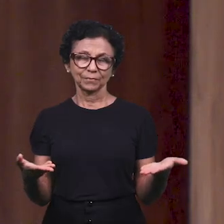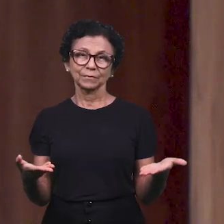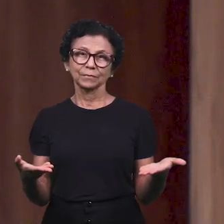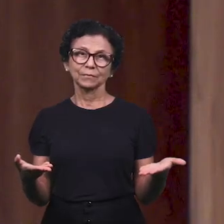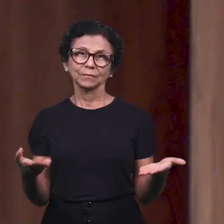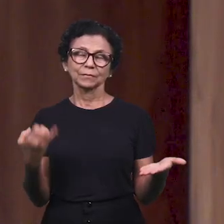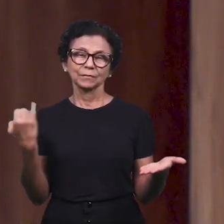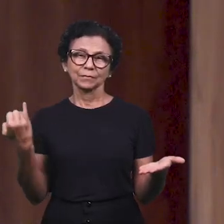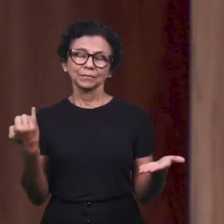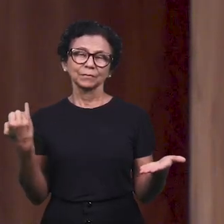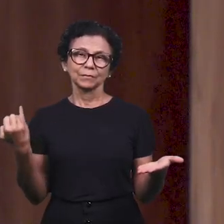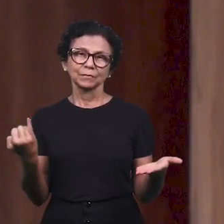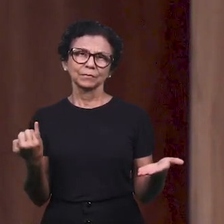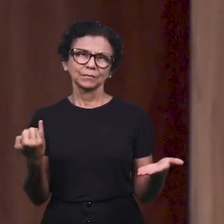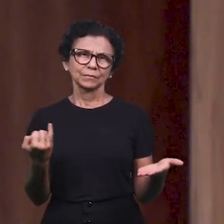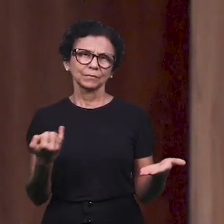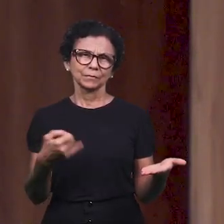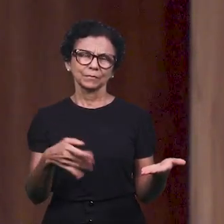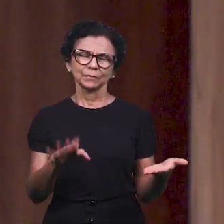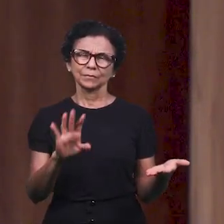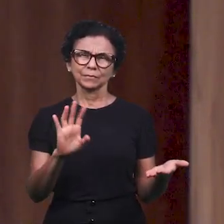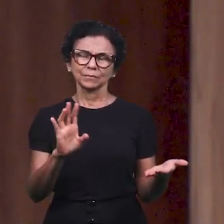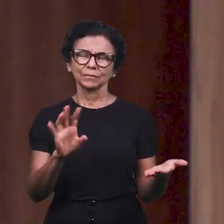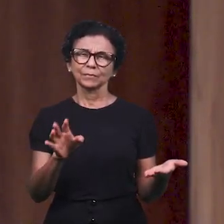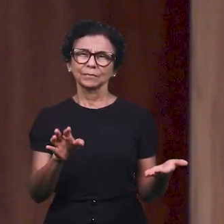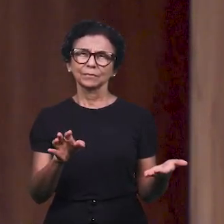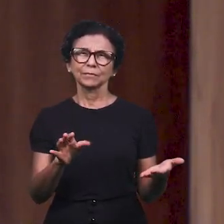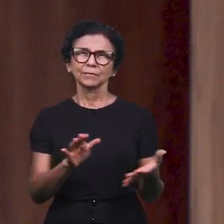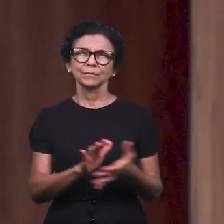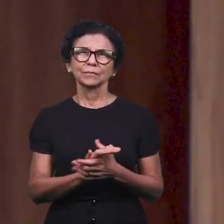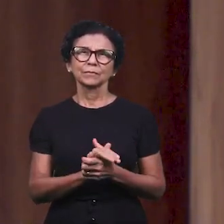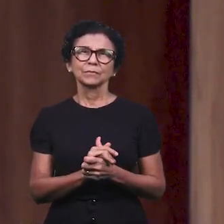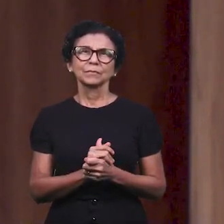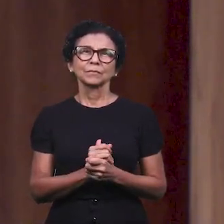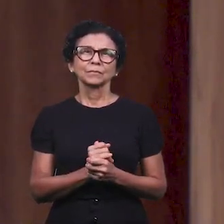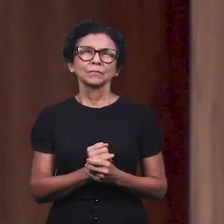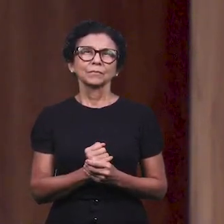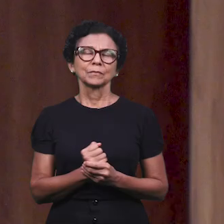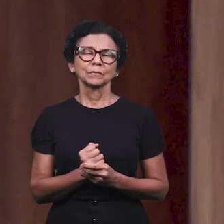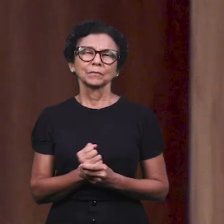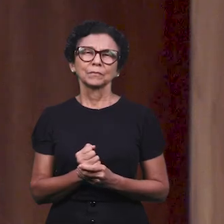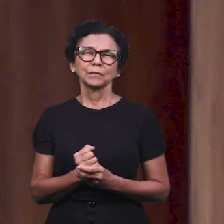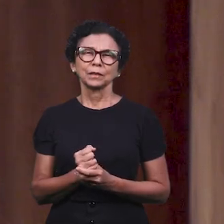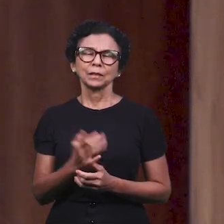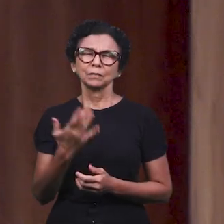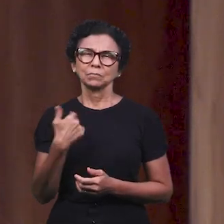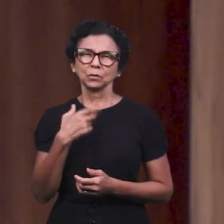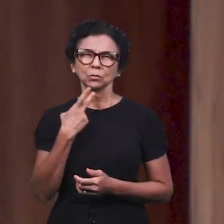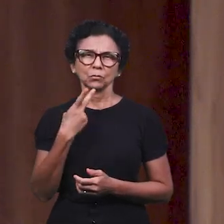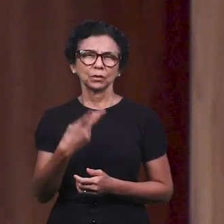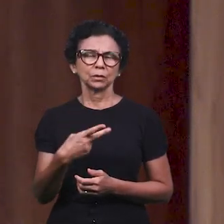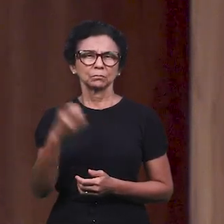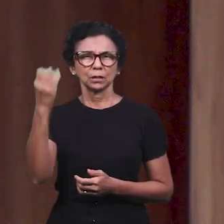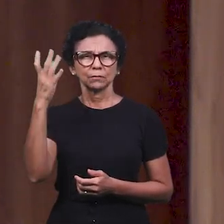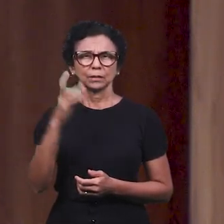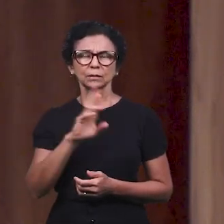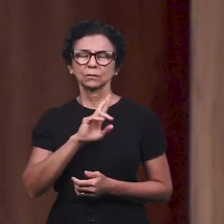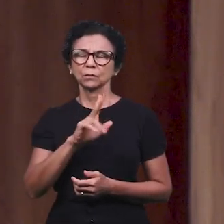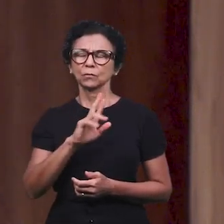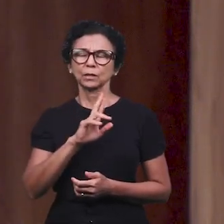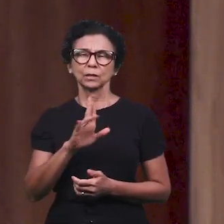deve valorizar. Eu estou falando de coisa muito prática aqui, não estou falando de nada assim, estou falando de uma revelação, de uma doutrina, estou falando de uma coisa muito do dia a